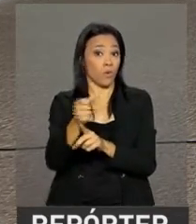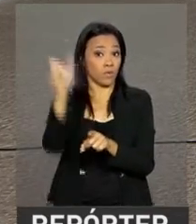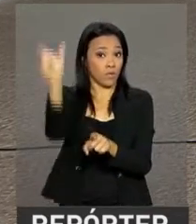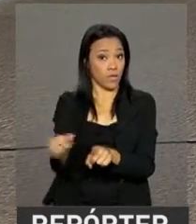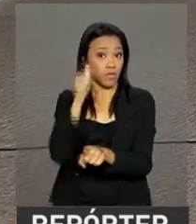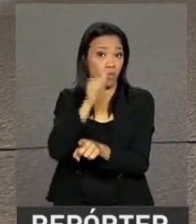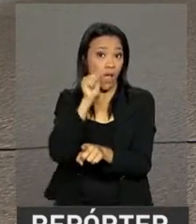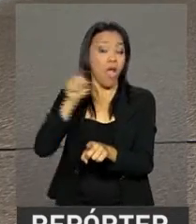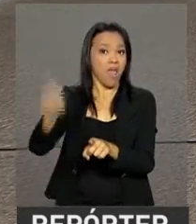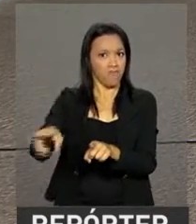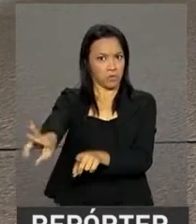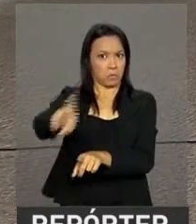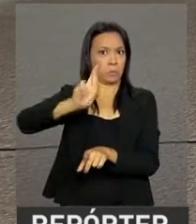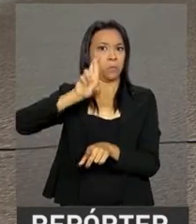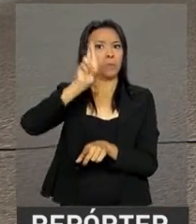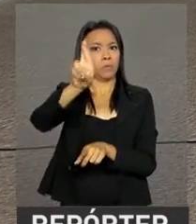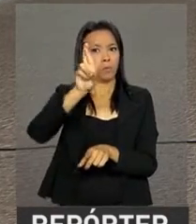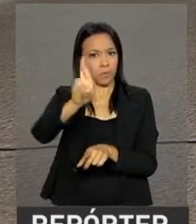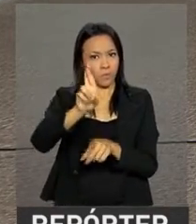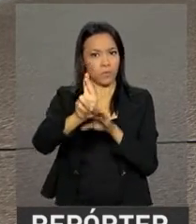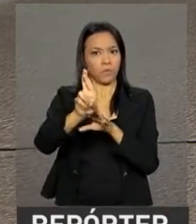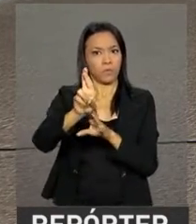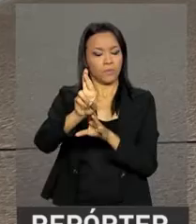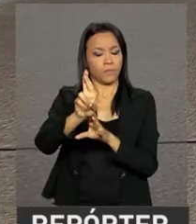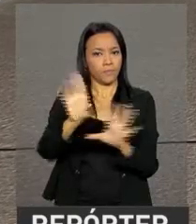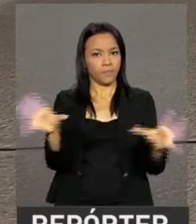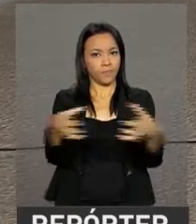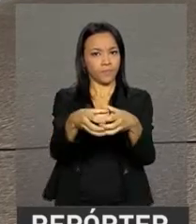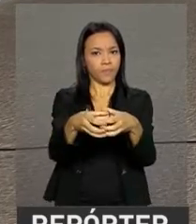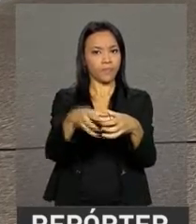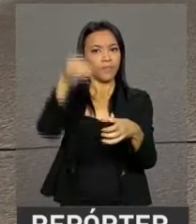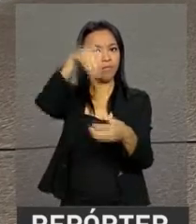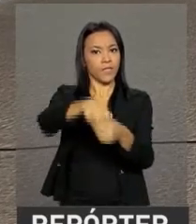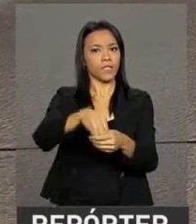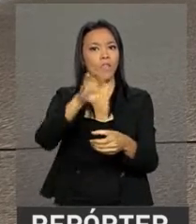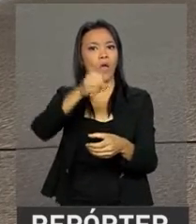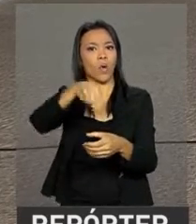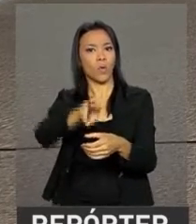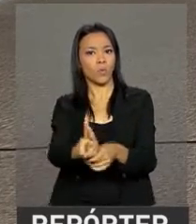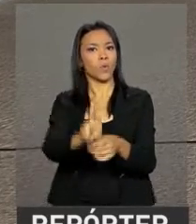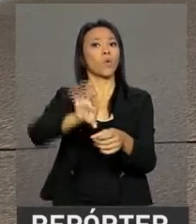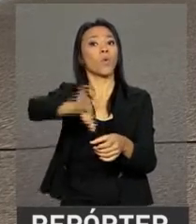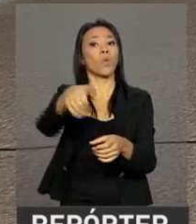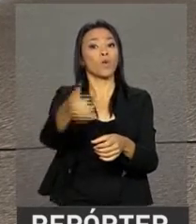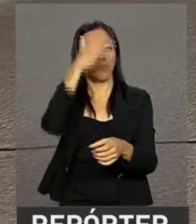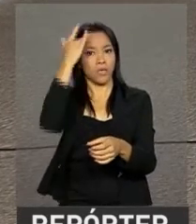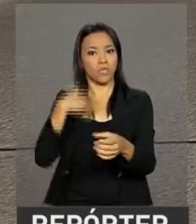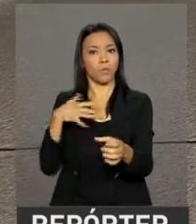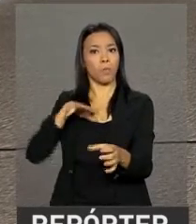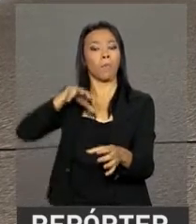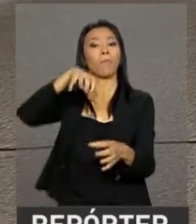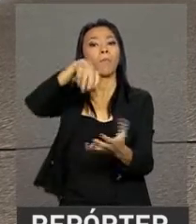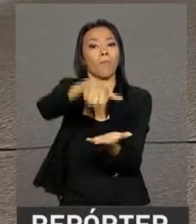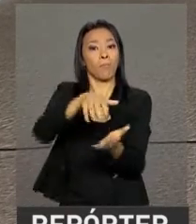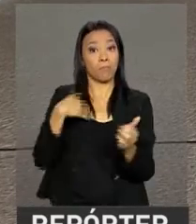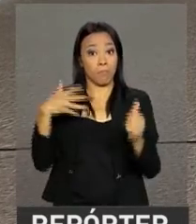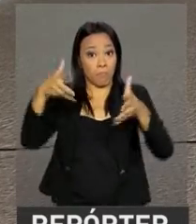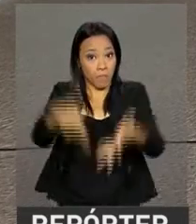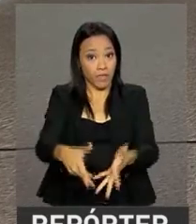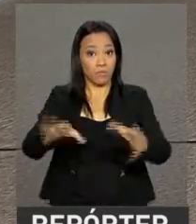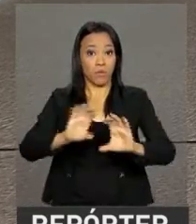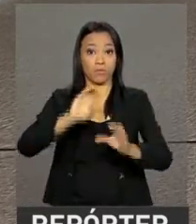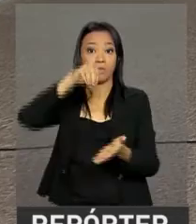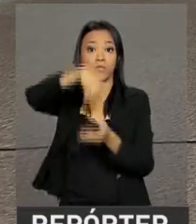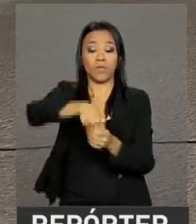o Conselho de Segurança da Organização das Nações Unidas, quando o Brasil fez parte do Conselho. E olha, Leandro, o